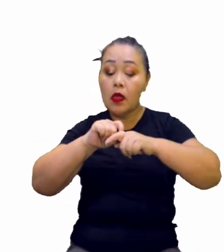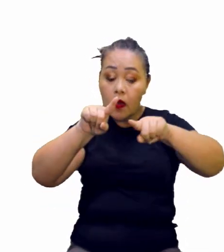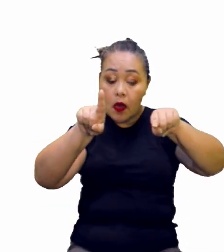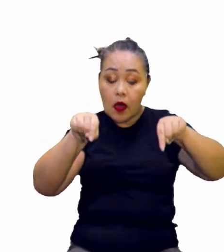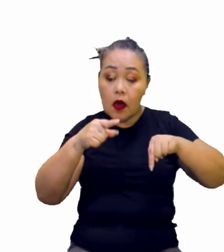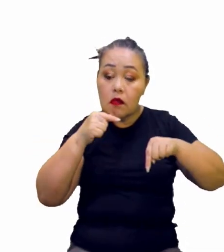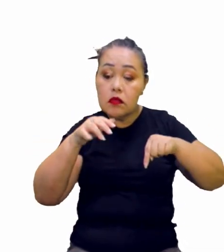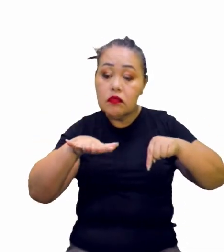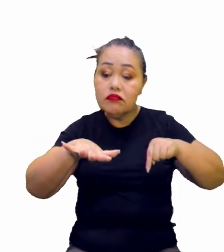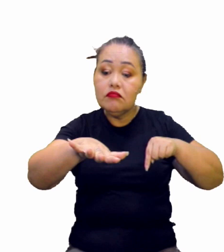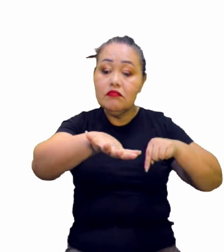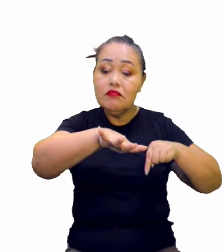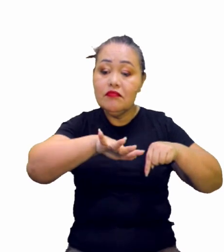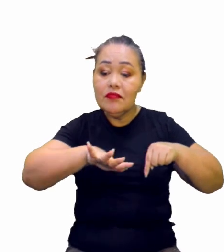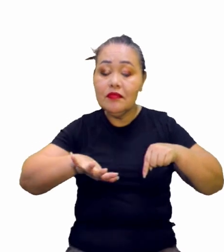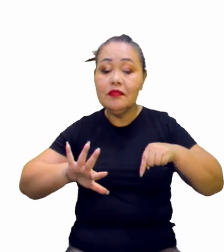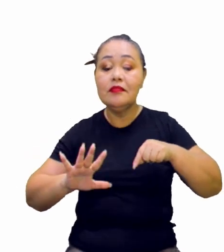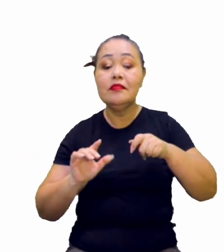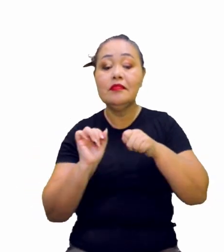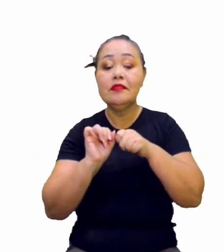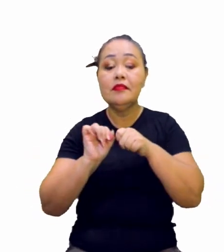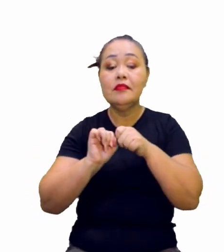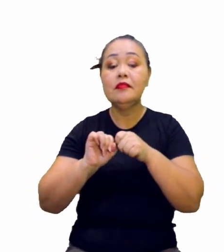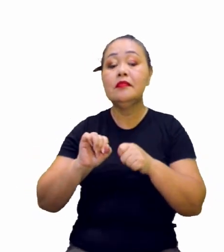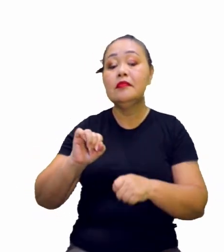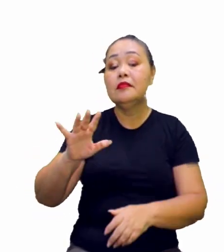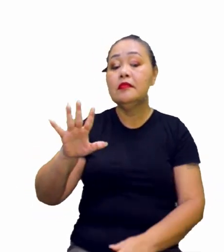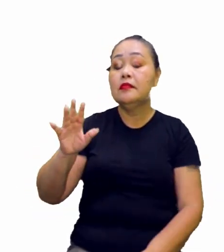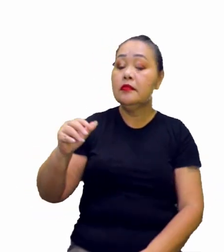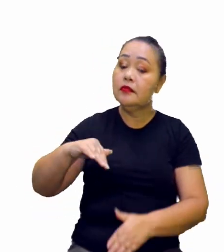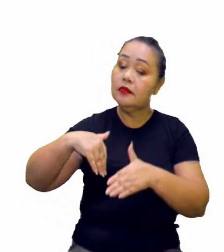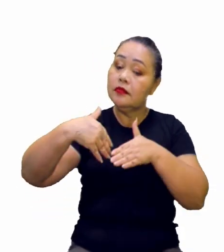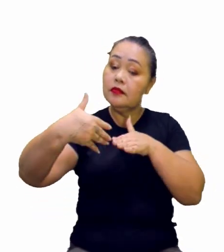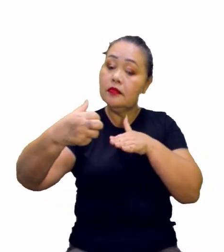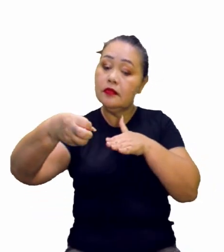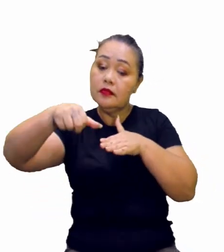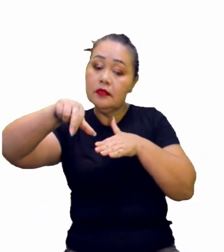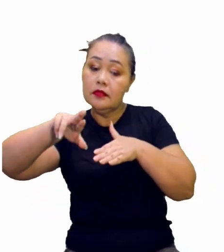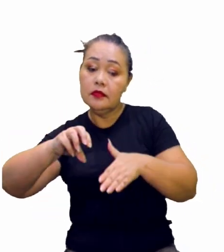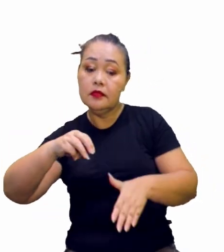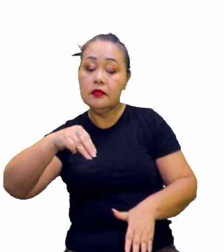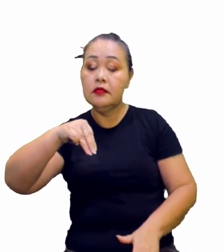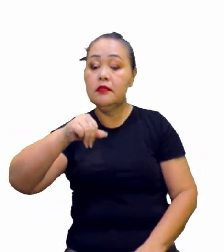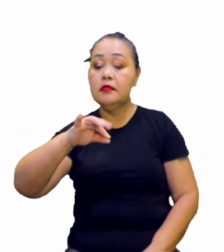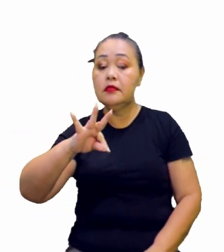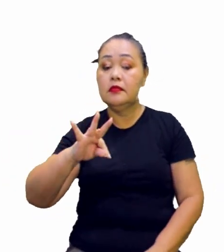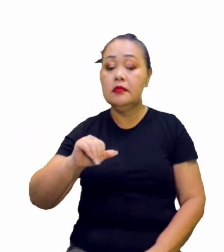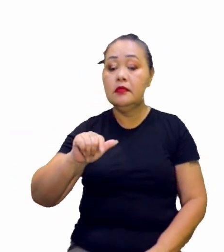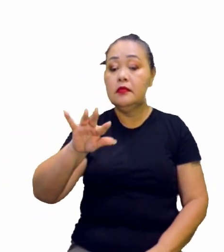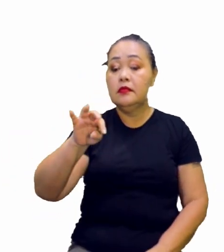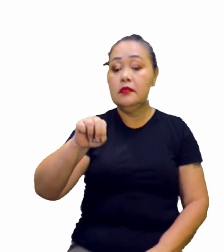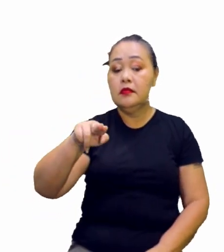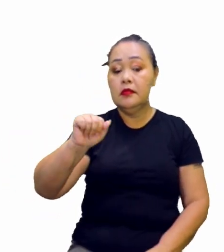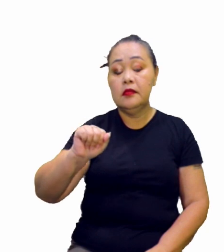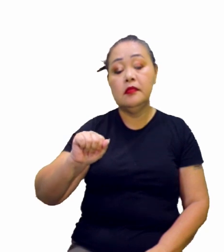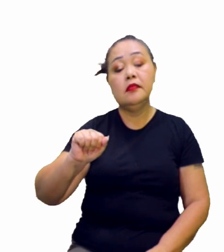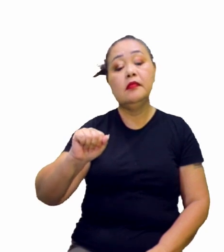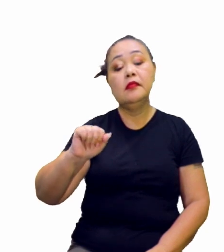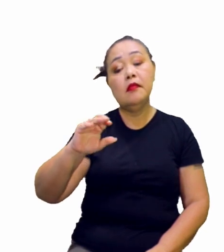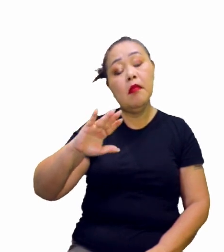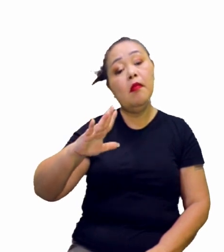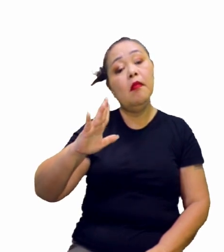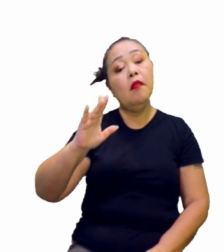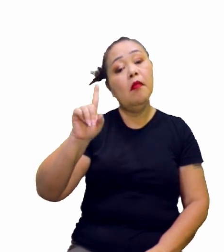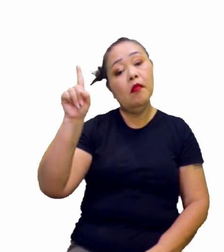da Mata Atlântica e o bioma Pampa, lá do Pampa. Então nós temos a Amazônica,